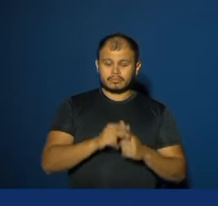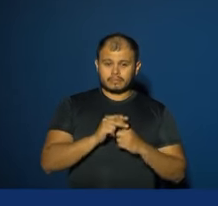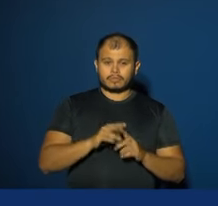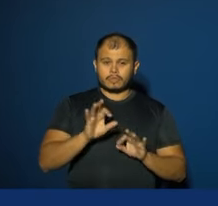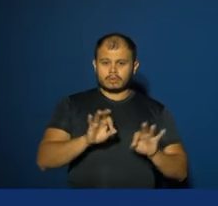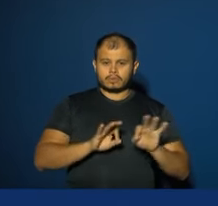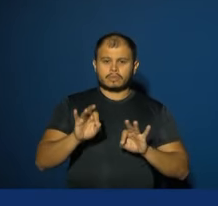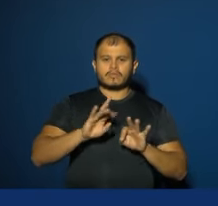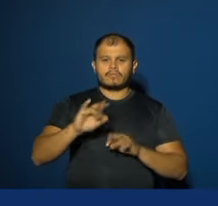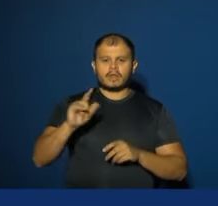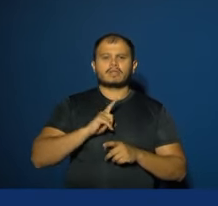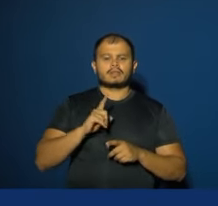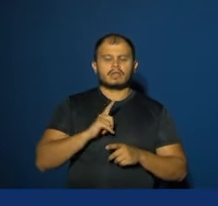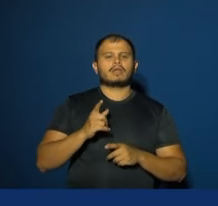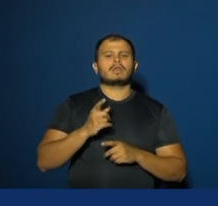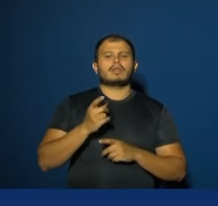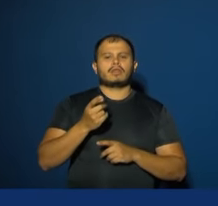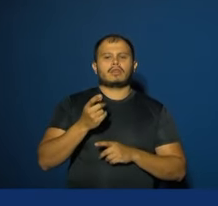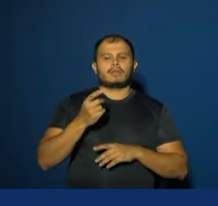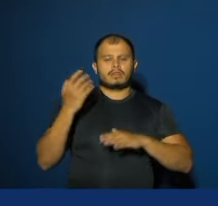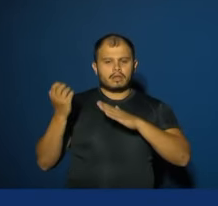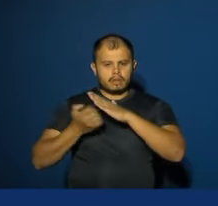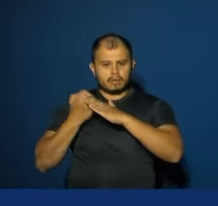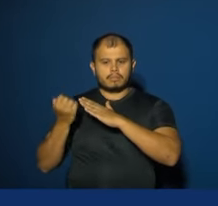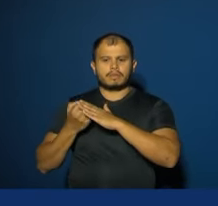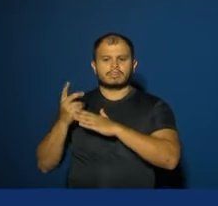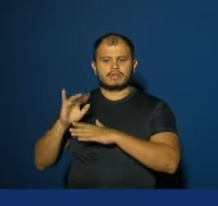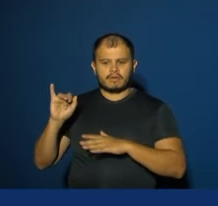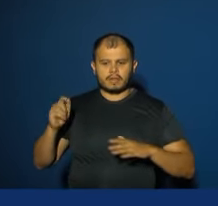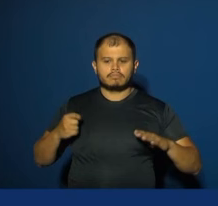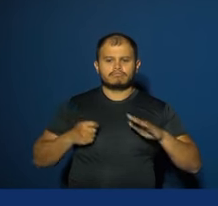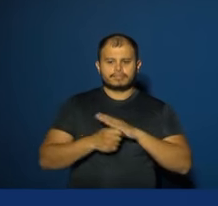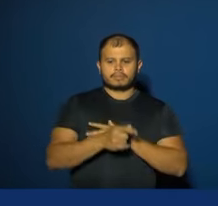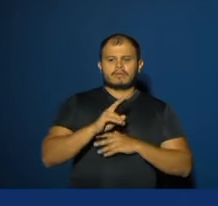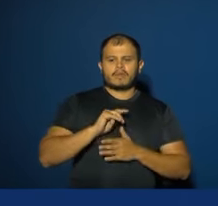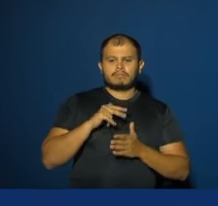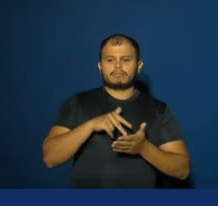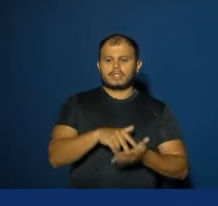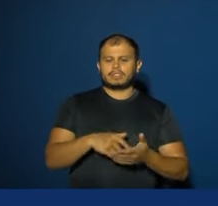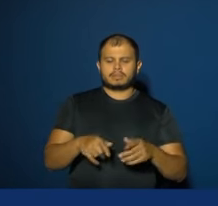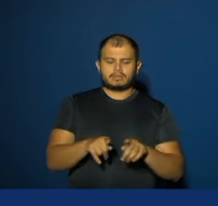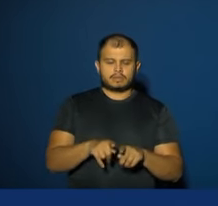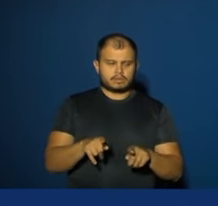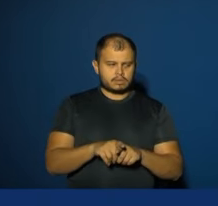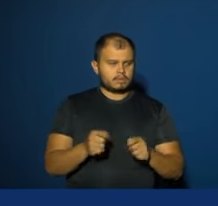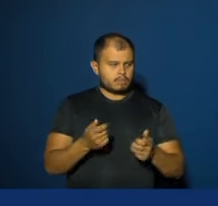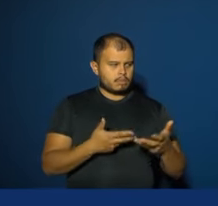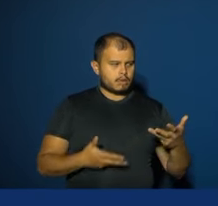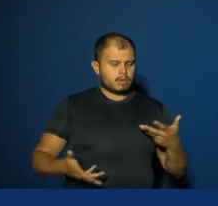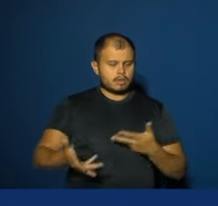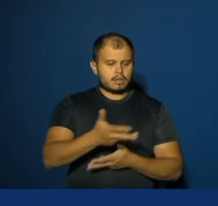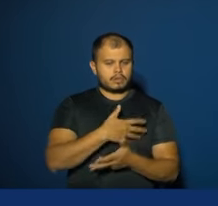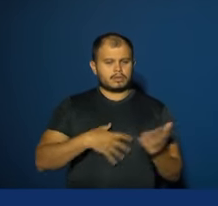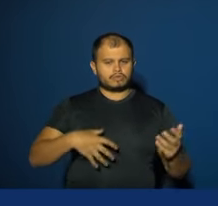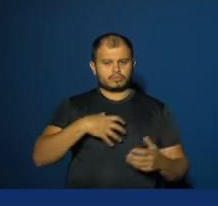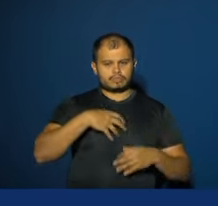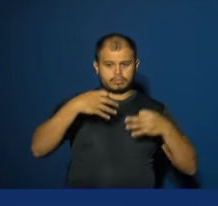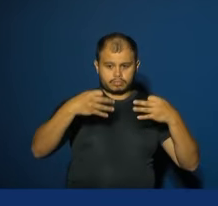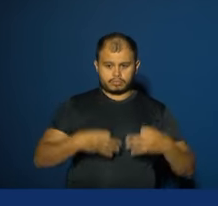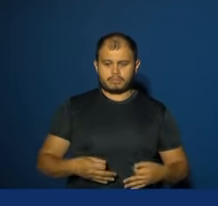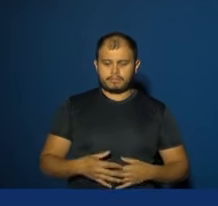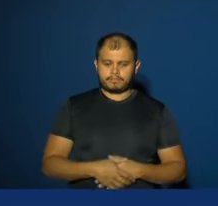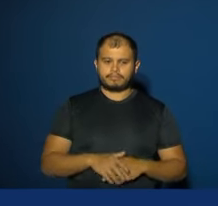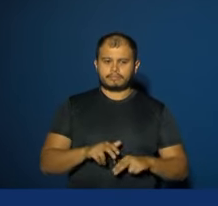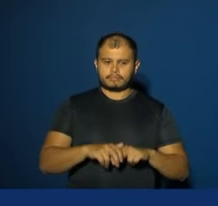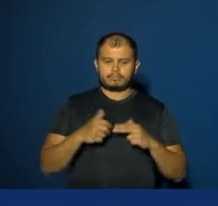o mercado vai reagir as empresas vão vão naturalmente vão se posicionar e vão alocar o seu capital de uma forma adequada portanto estamos